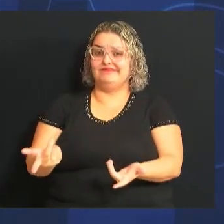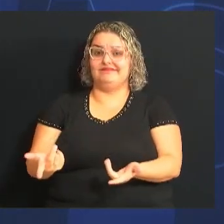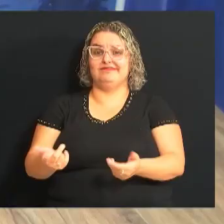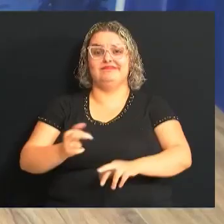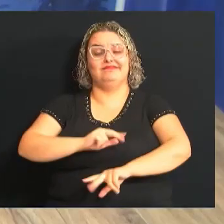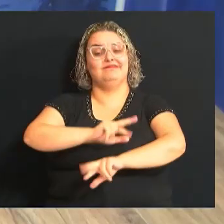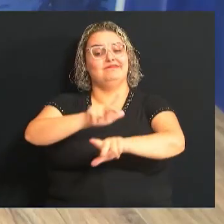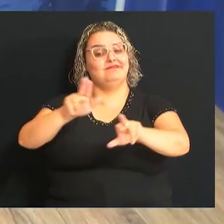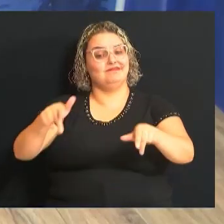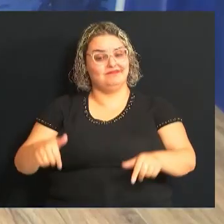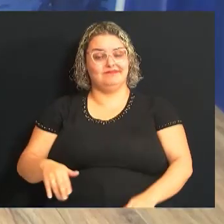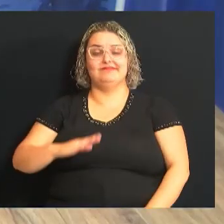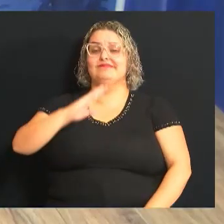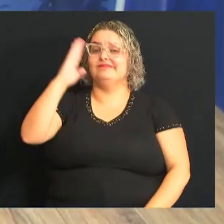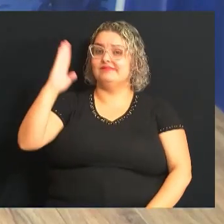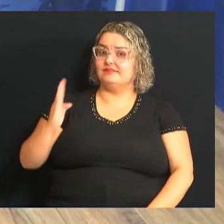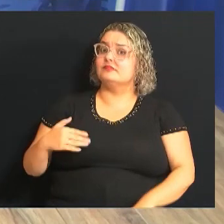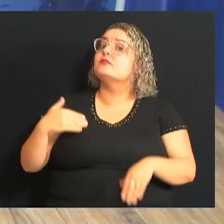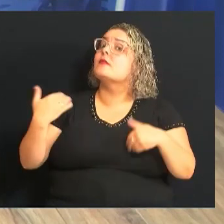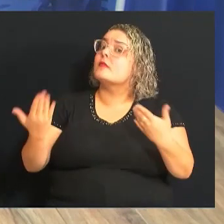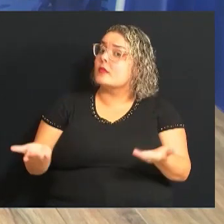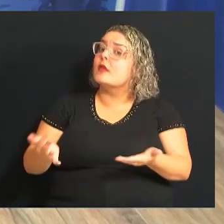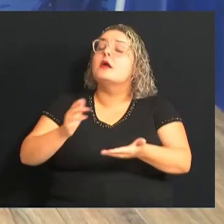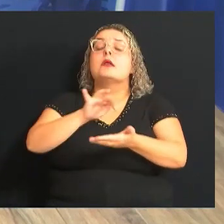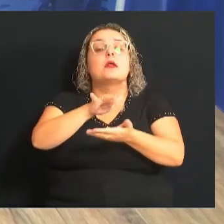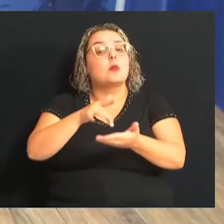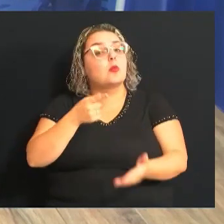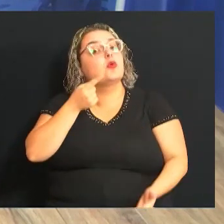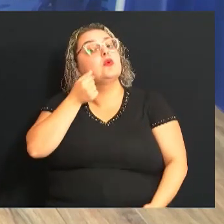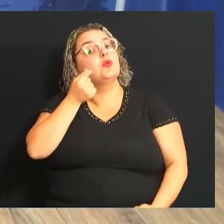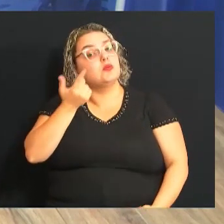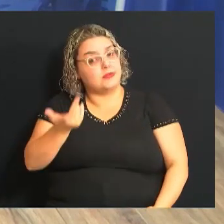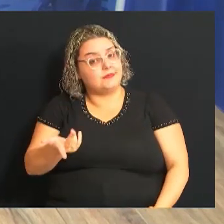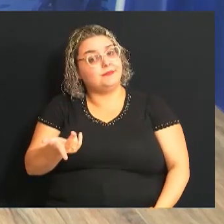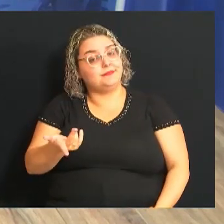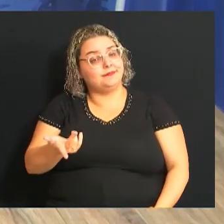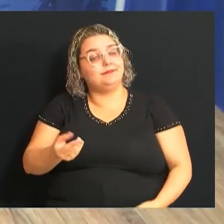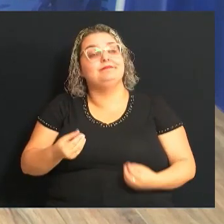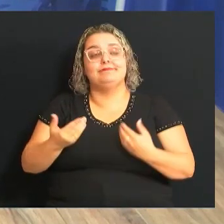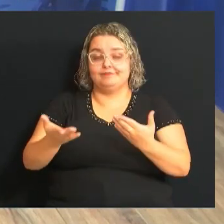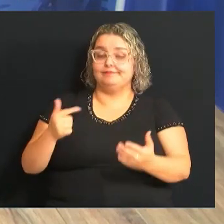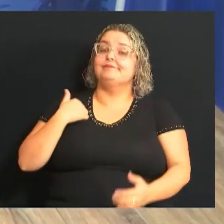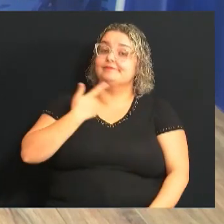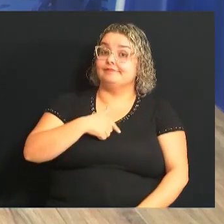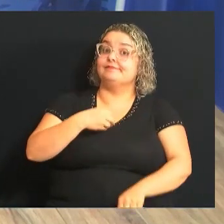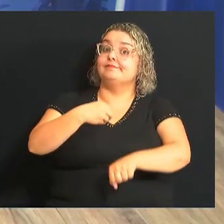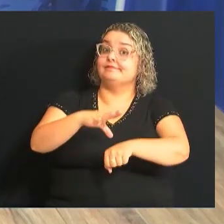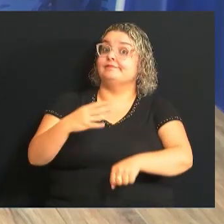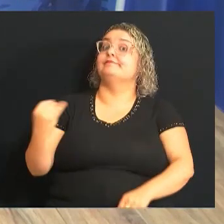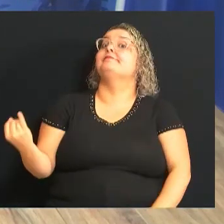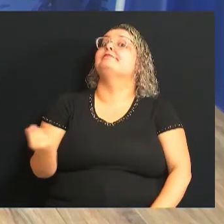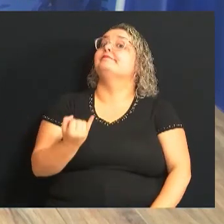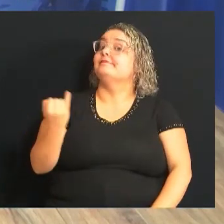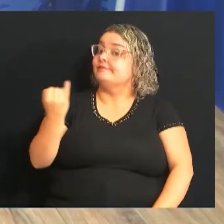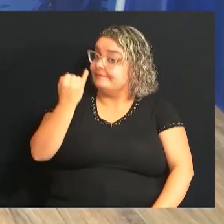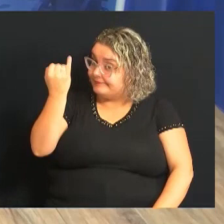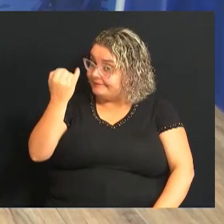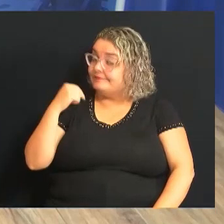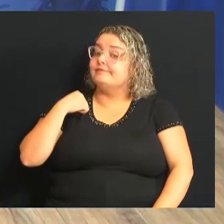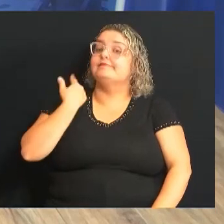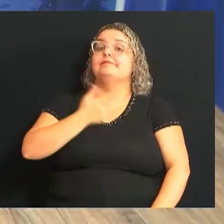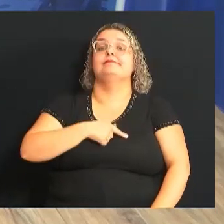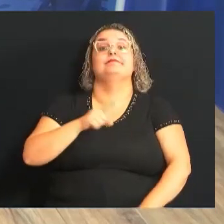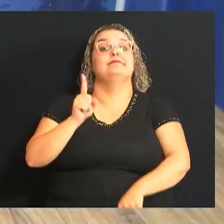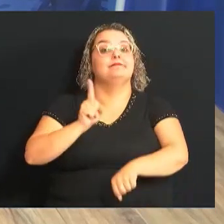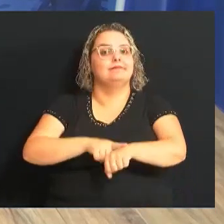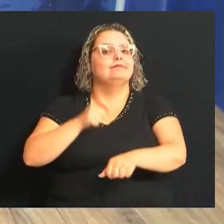brasileiros. Então, o nosso quadro Na Ponta do Lápis vai trazer para a gente dicas importantes na hora de você